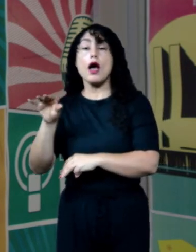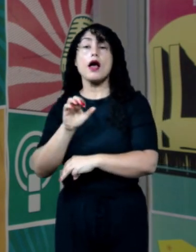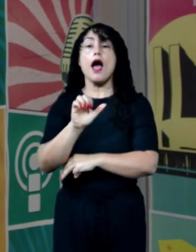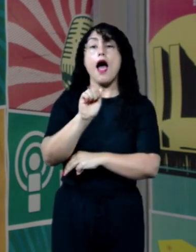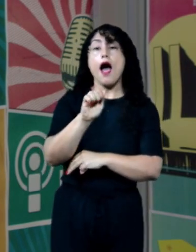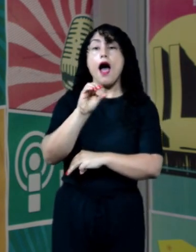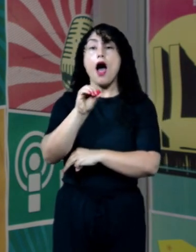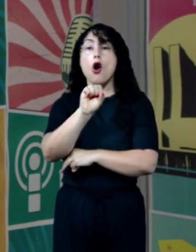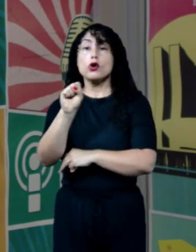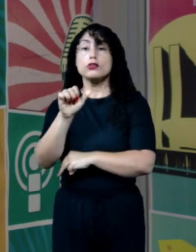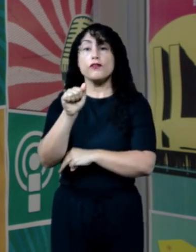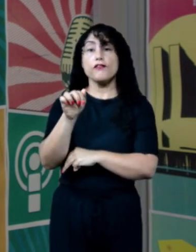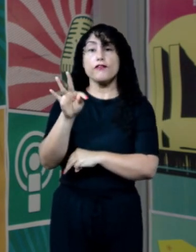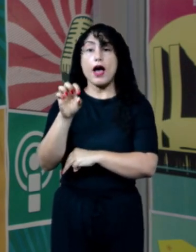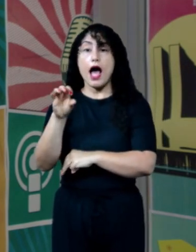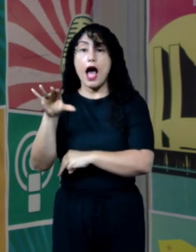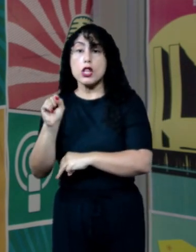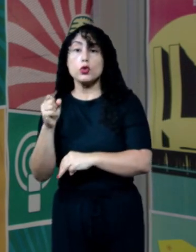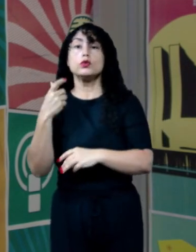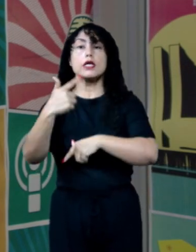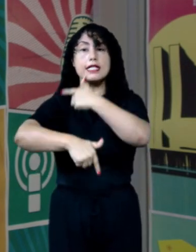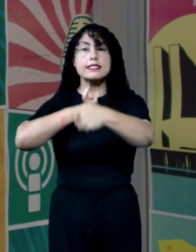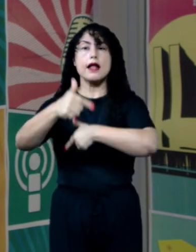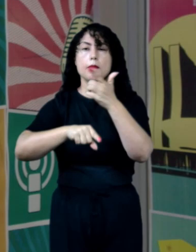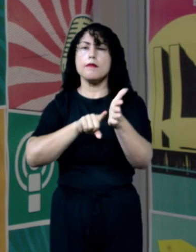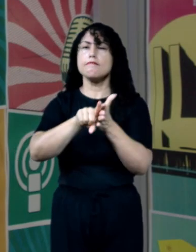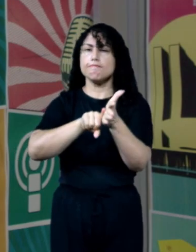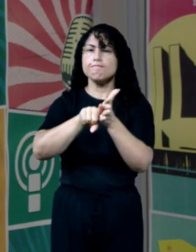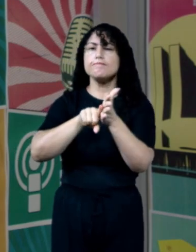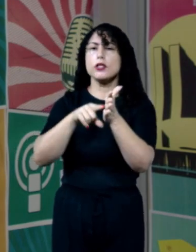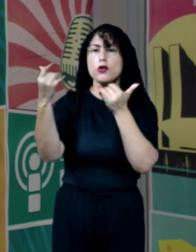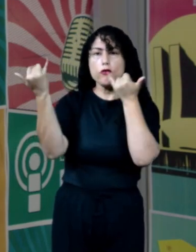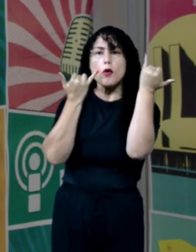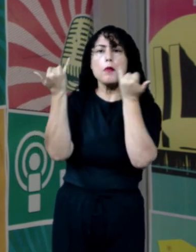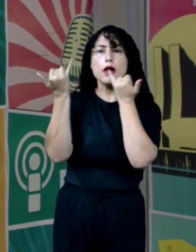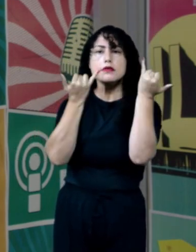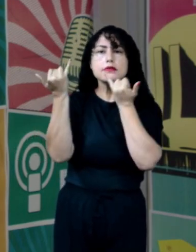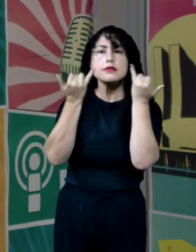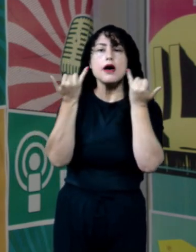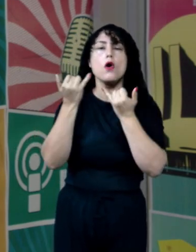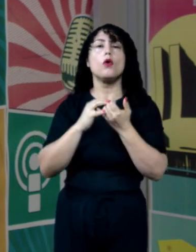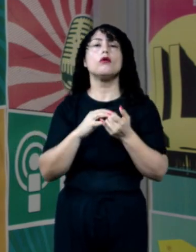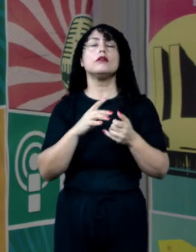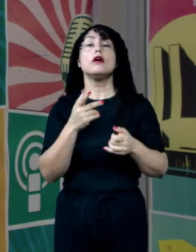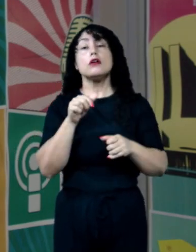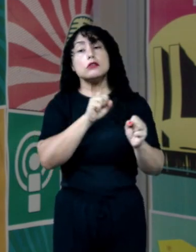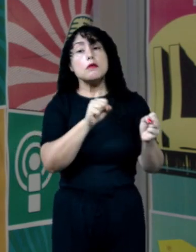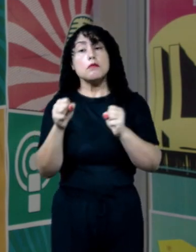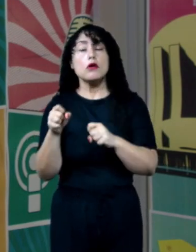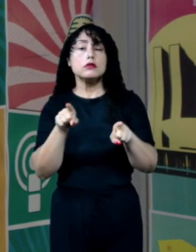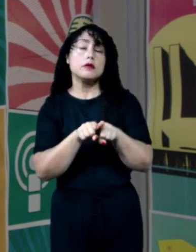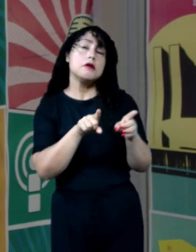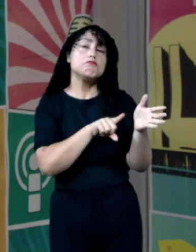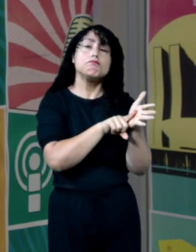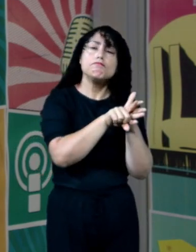Fatos, que também trabalham com checagem de notícia. Você também pode checar da seguinte forma: